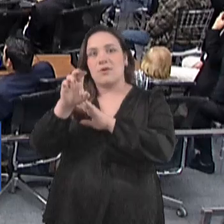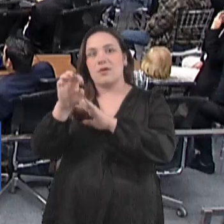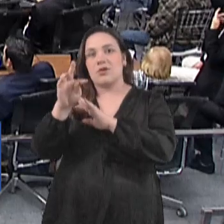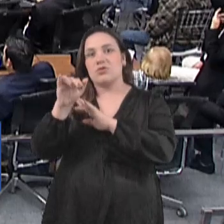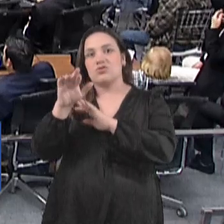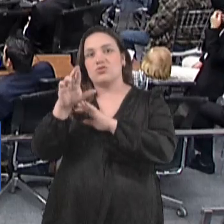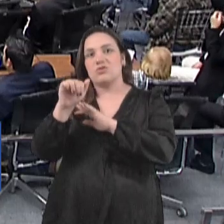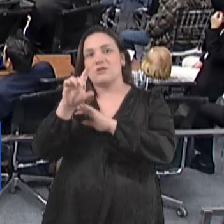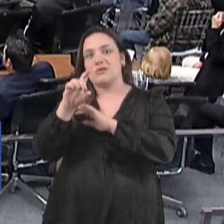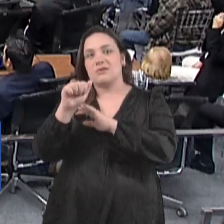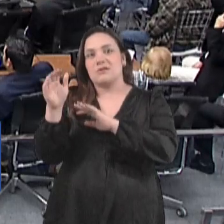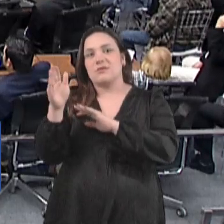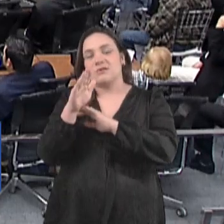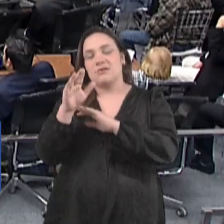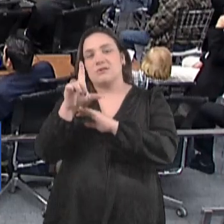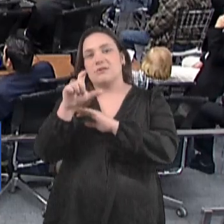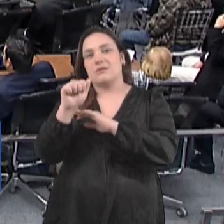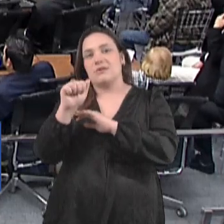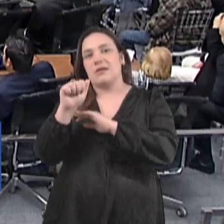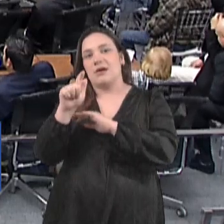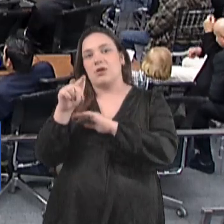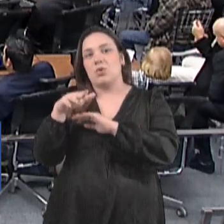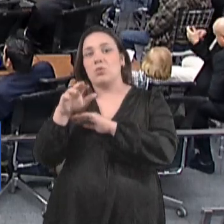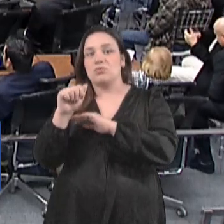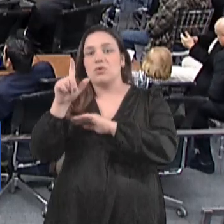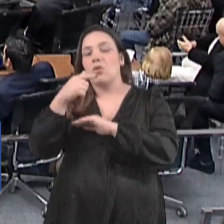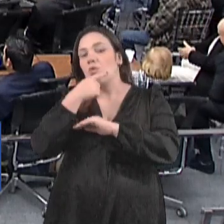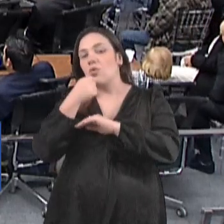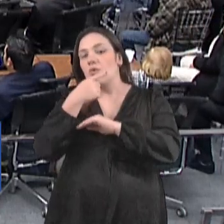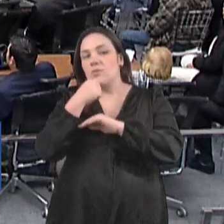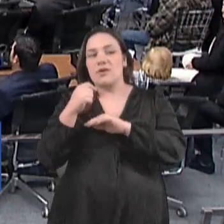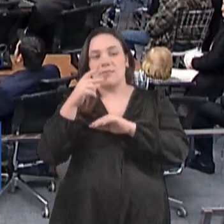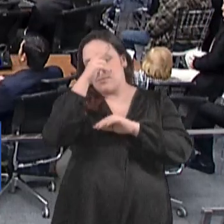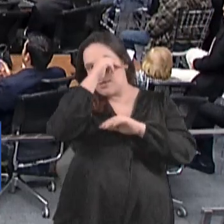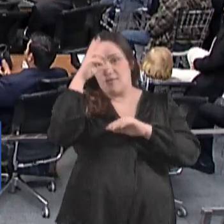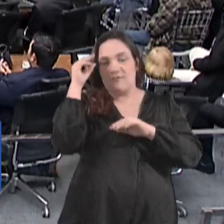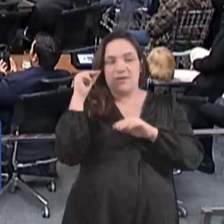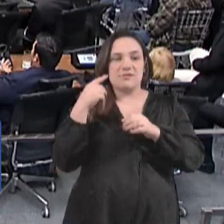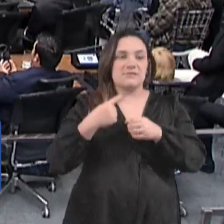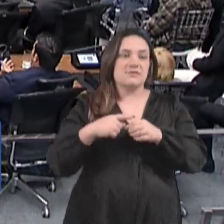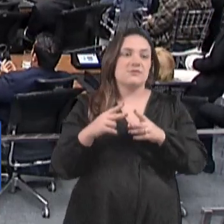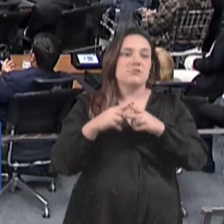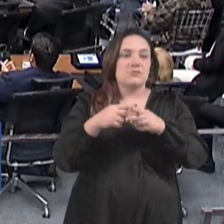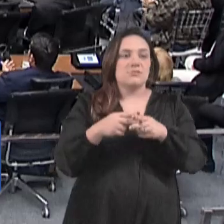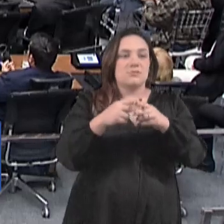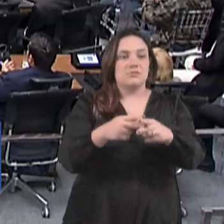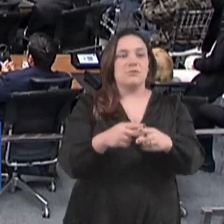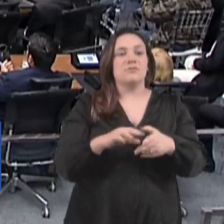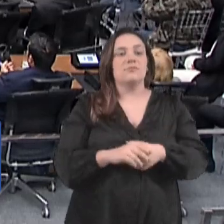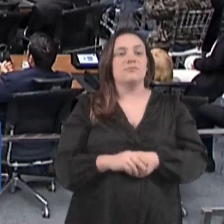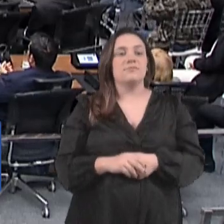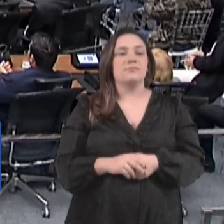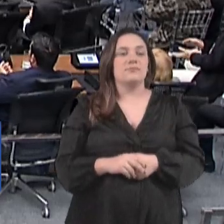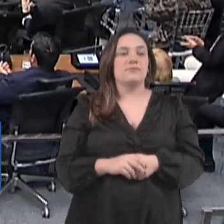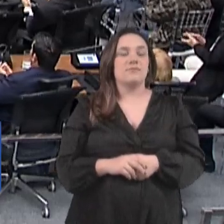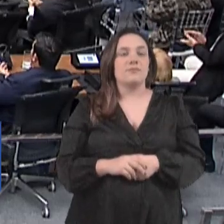laguna. Prefeito de Nioaque, André Bueno Guimarães, advogado e empresário.